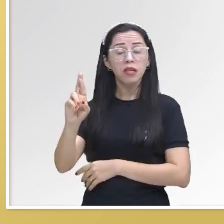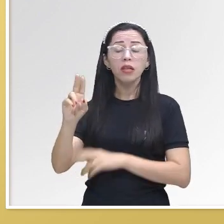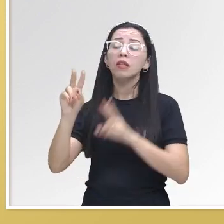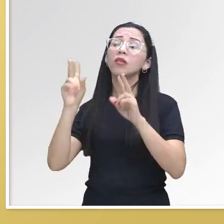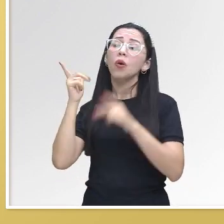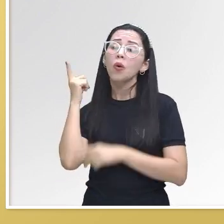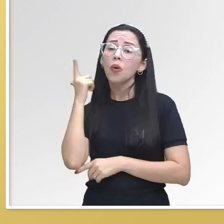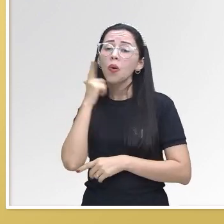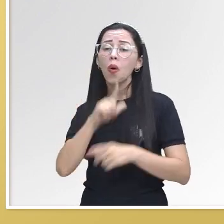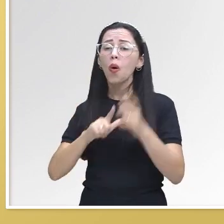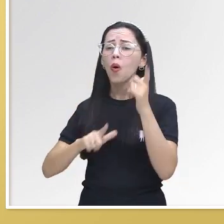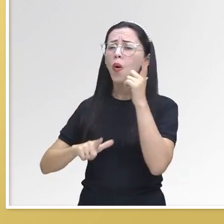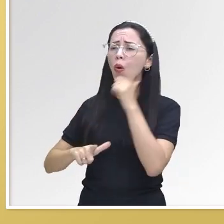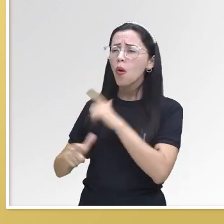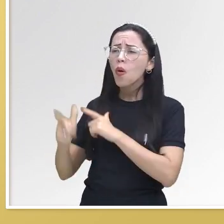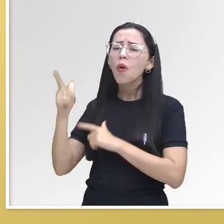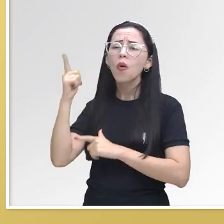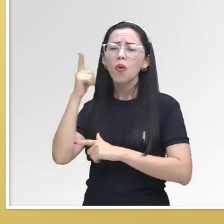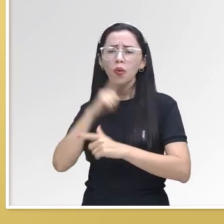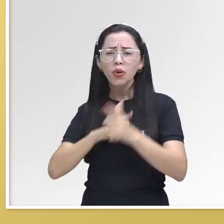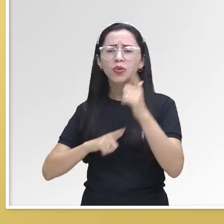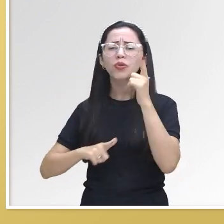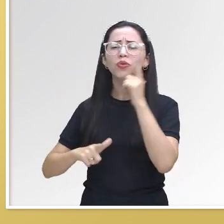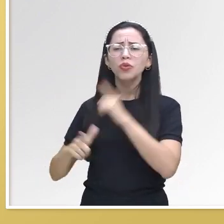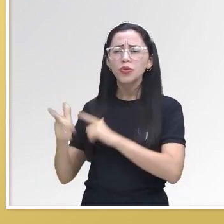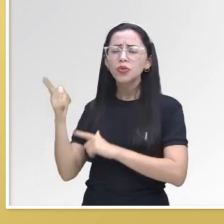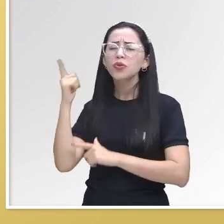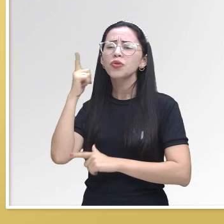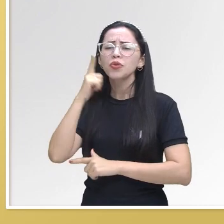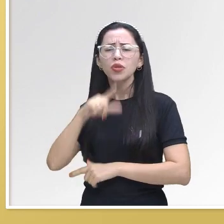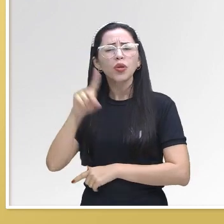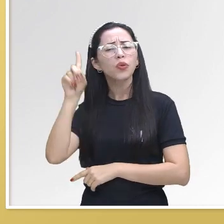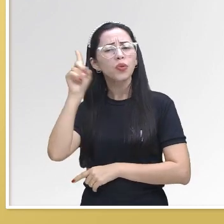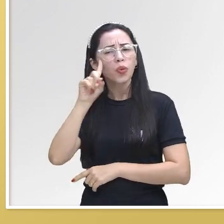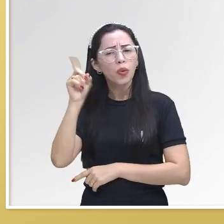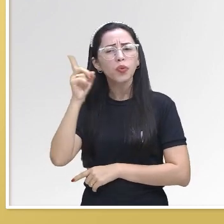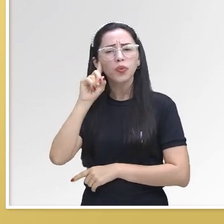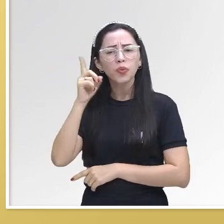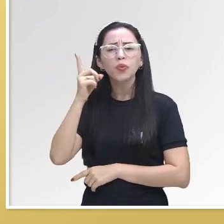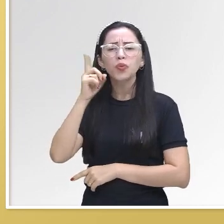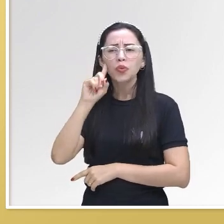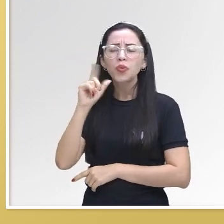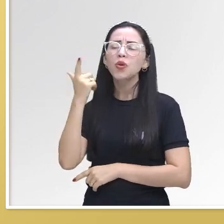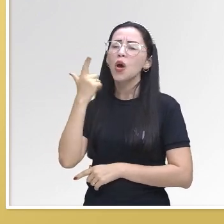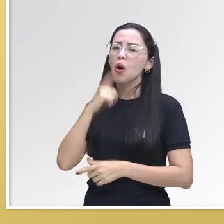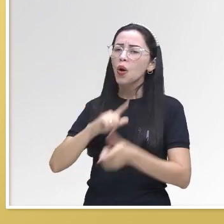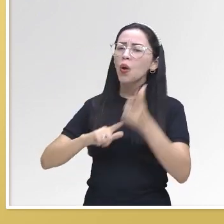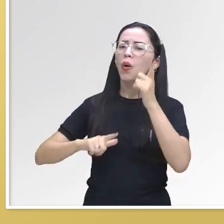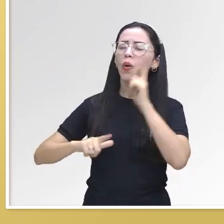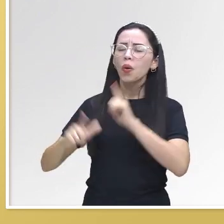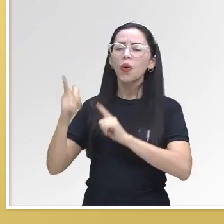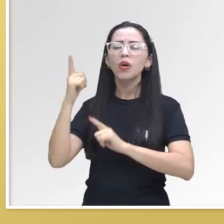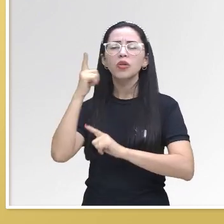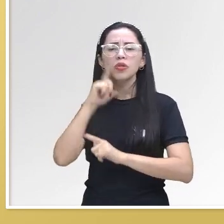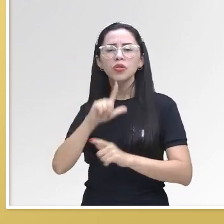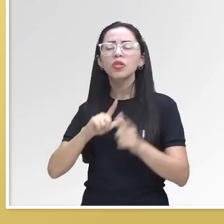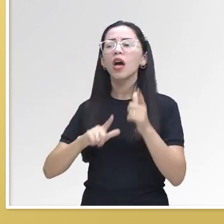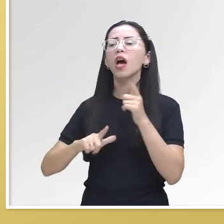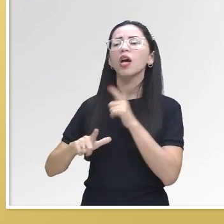são conquistas diárias. Diariamente, a gente vem conquistando cada vez mais